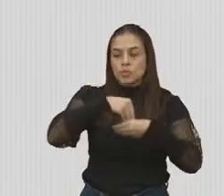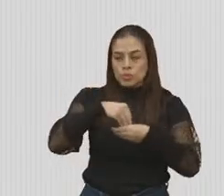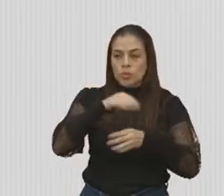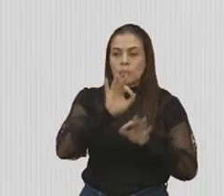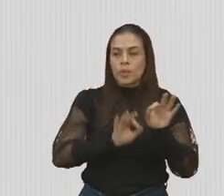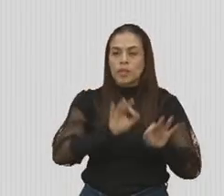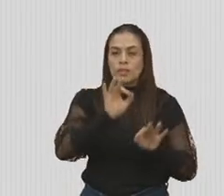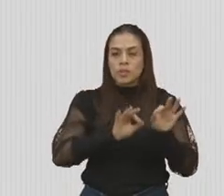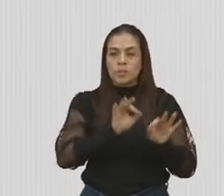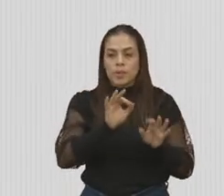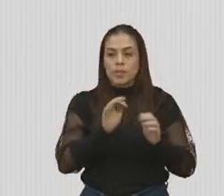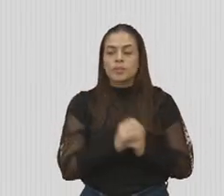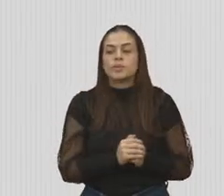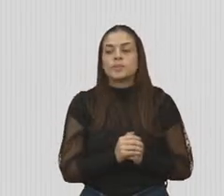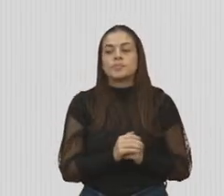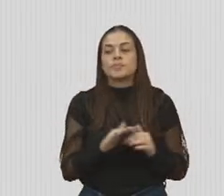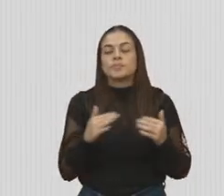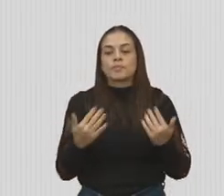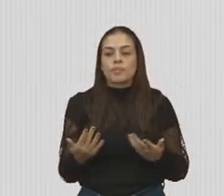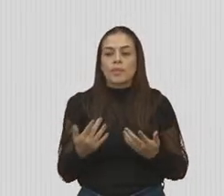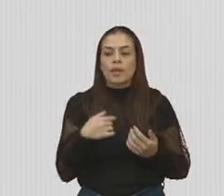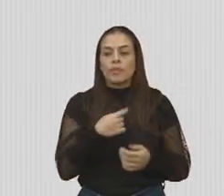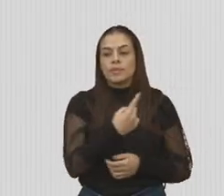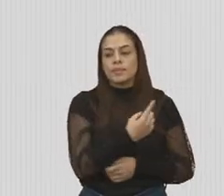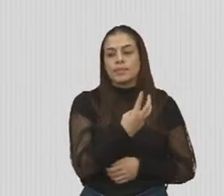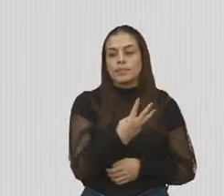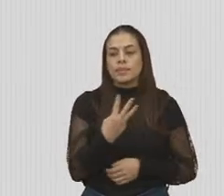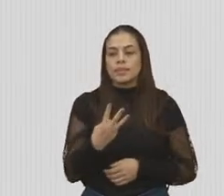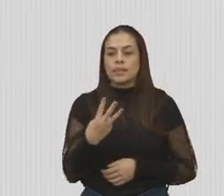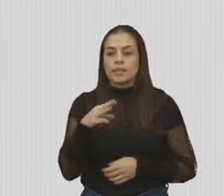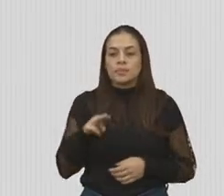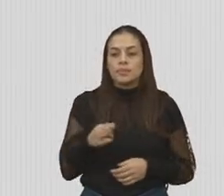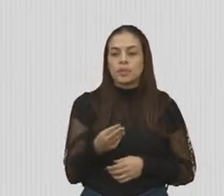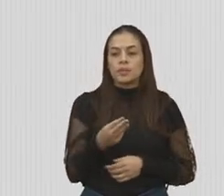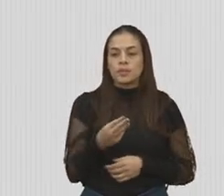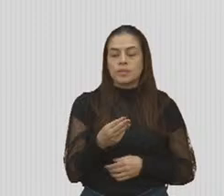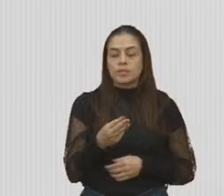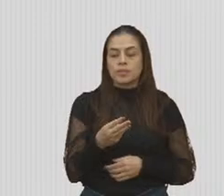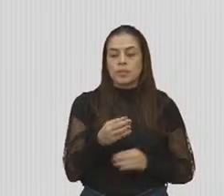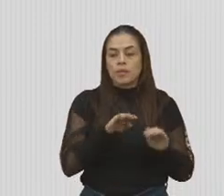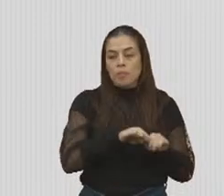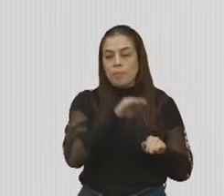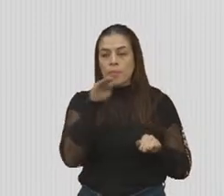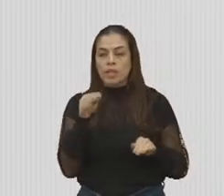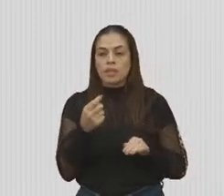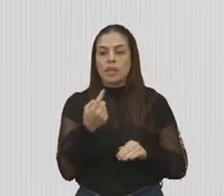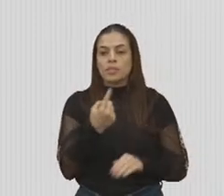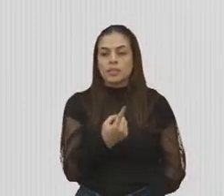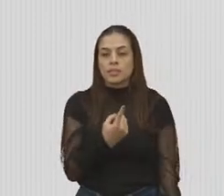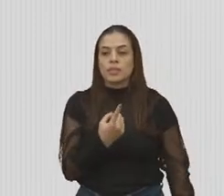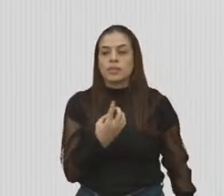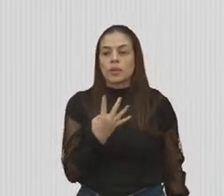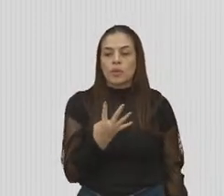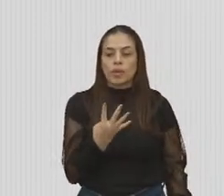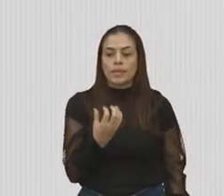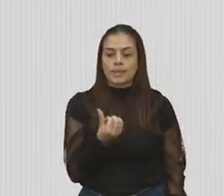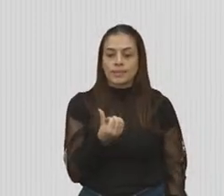né? Então, a gente passa de 133 previsto para 2025 para uma LDO